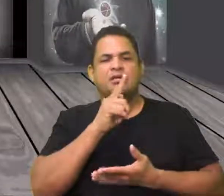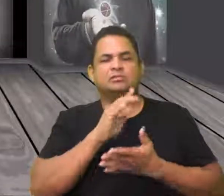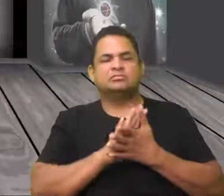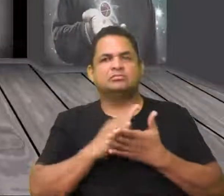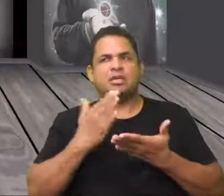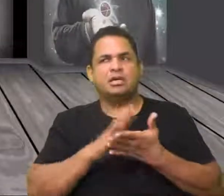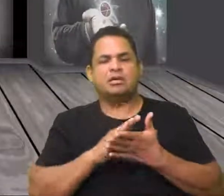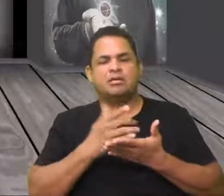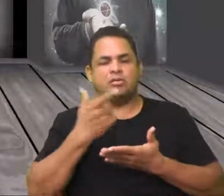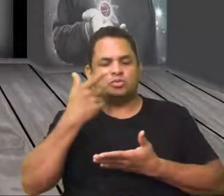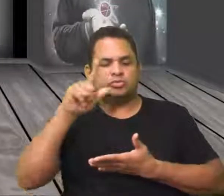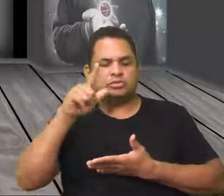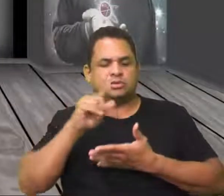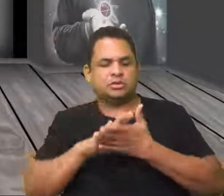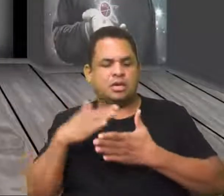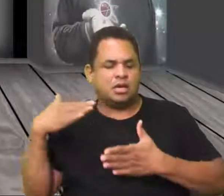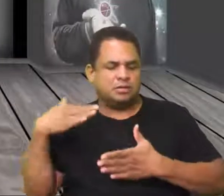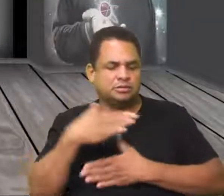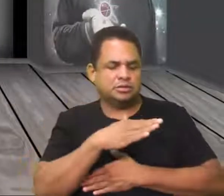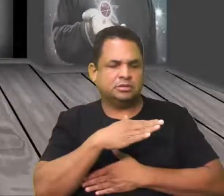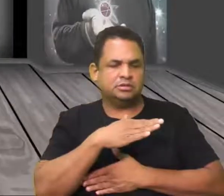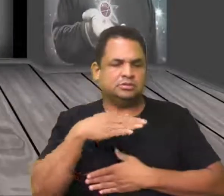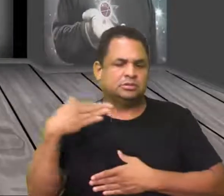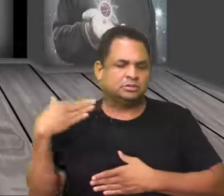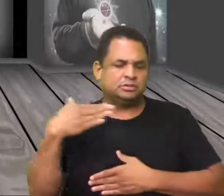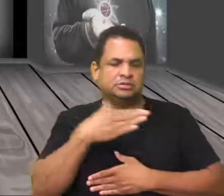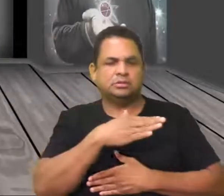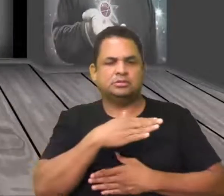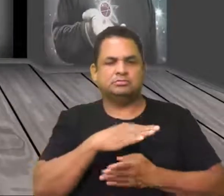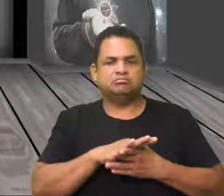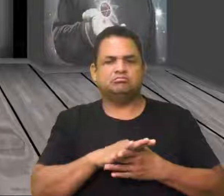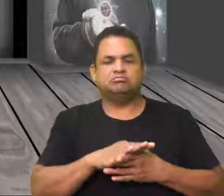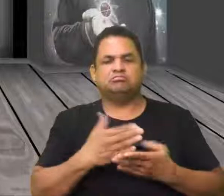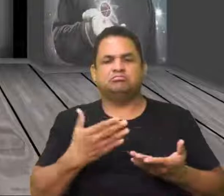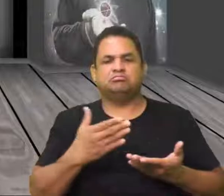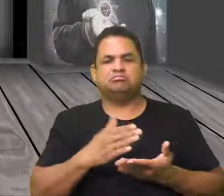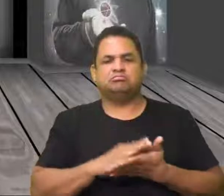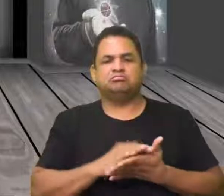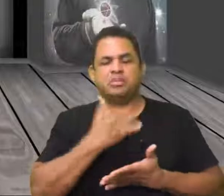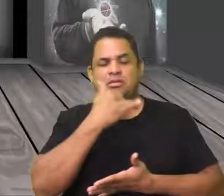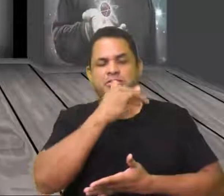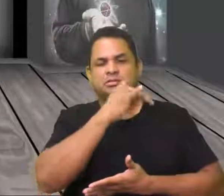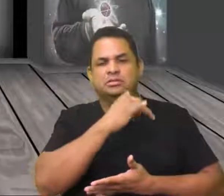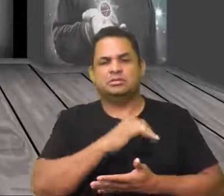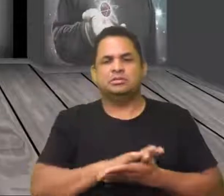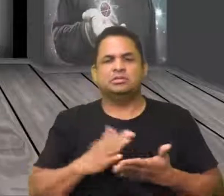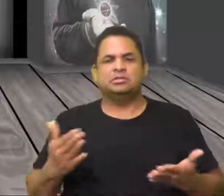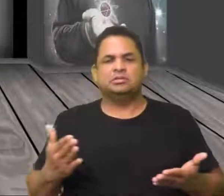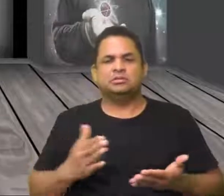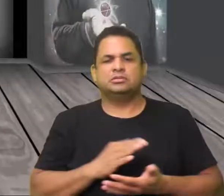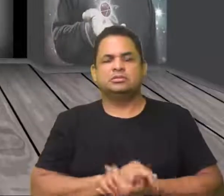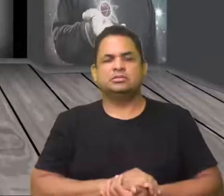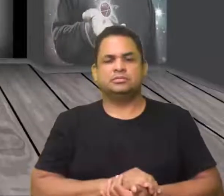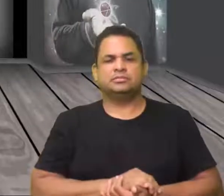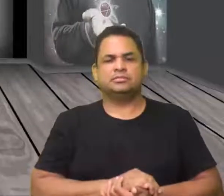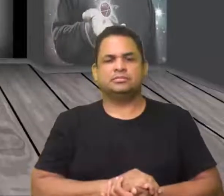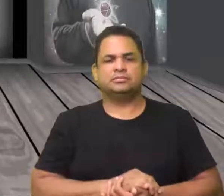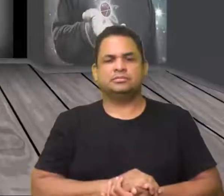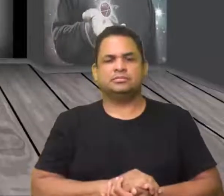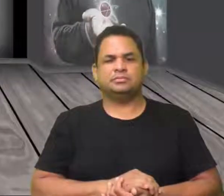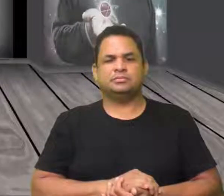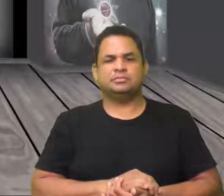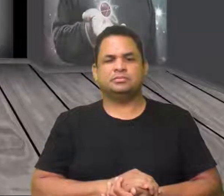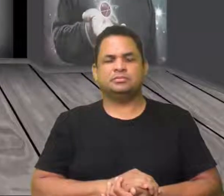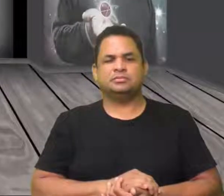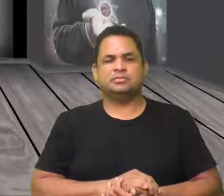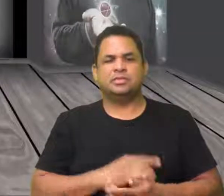universal. Água. A água é H2O, né, desse? Justamente. As impurezas, por exemplo, se você beber água destilada, você morre. Porque ela não